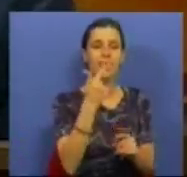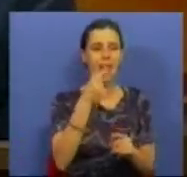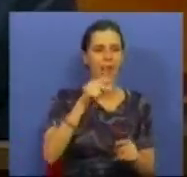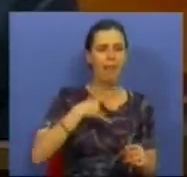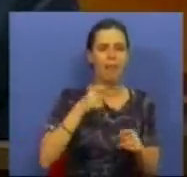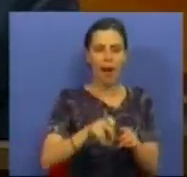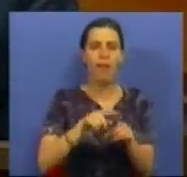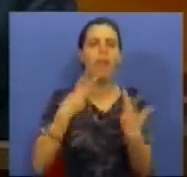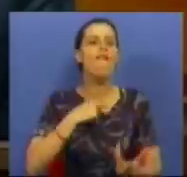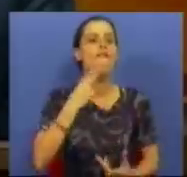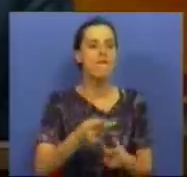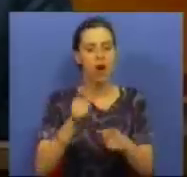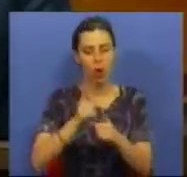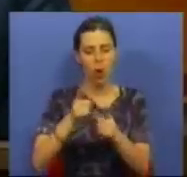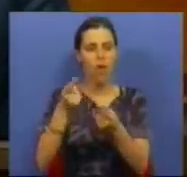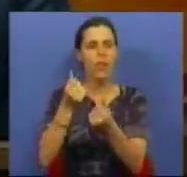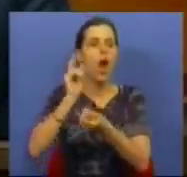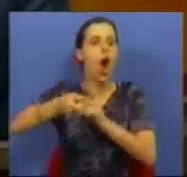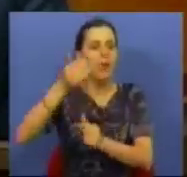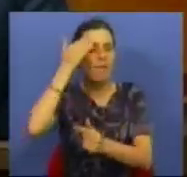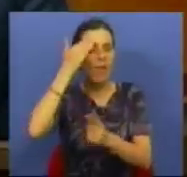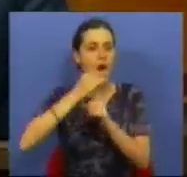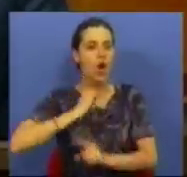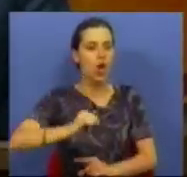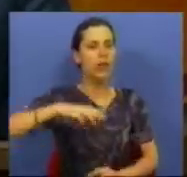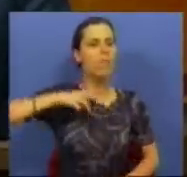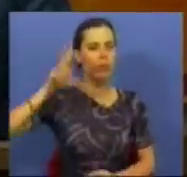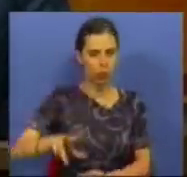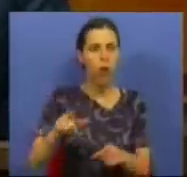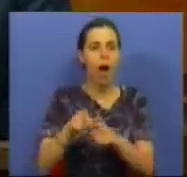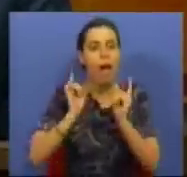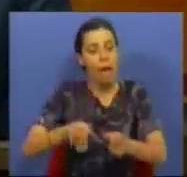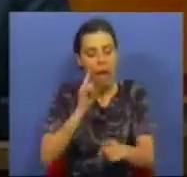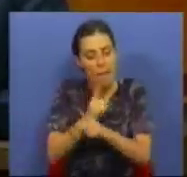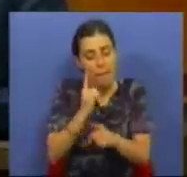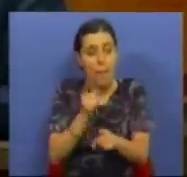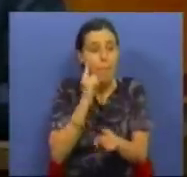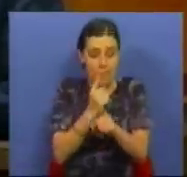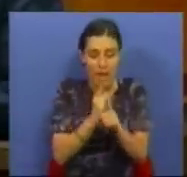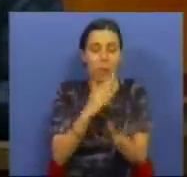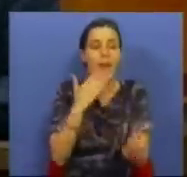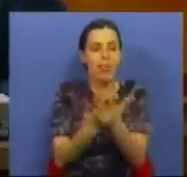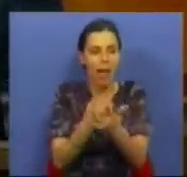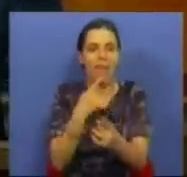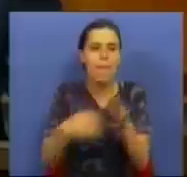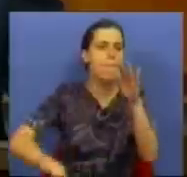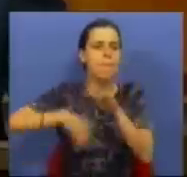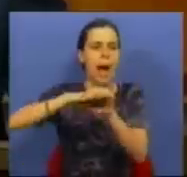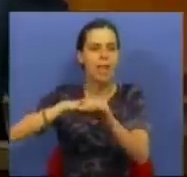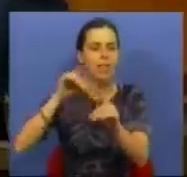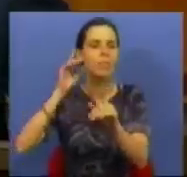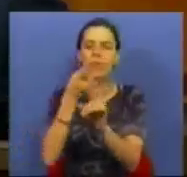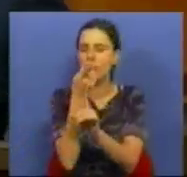que agora dá voz de comando aos movimentos especulativos contra Portugal, é exatamente a mesma que dava notação máxima